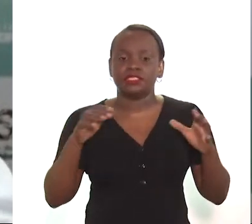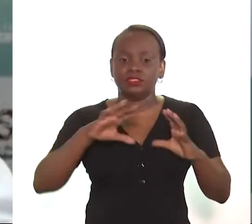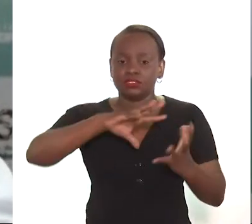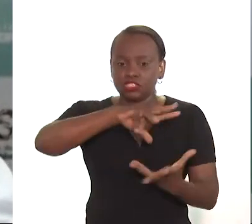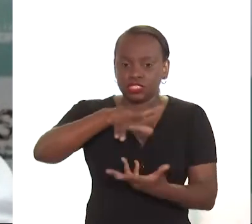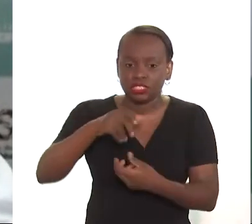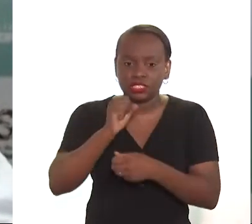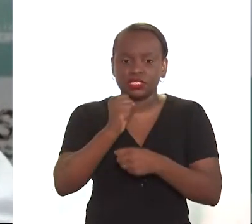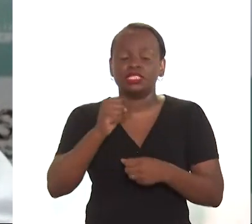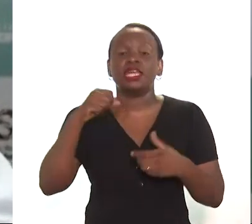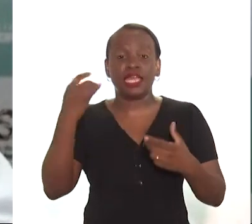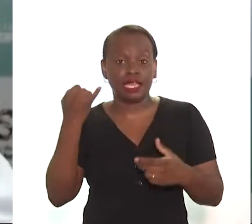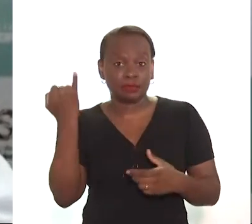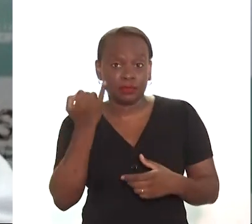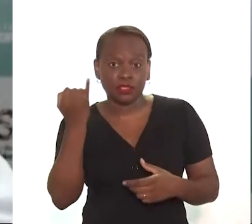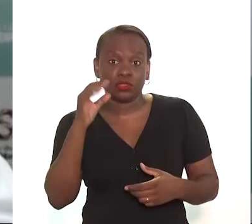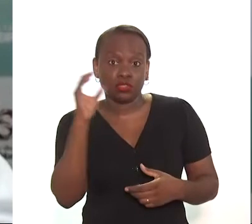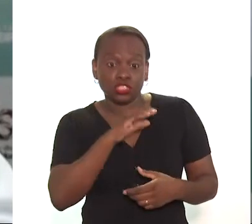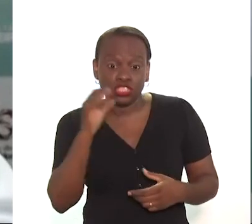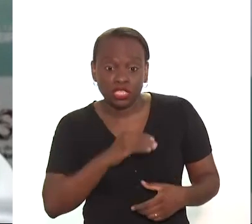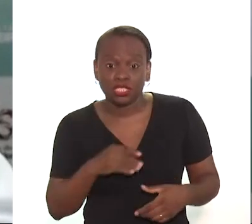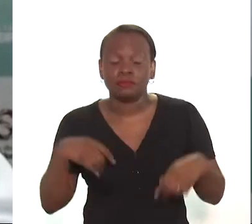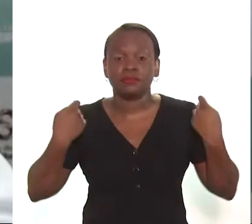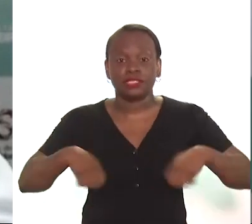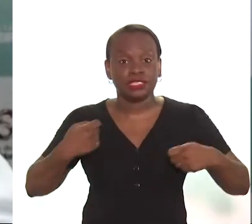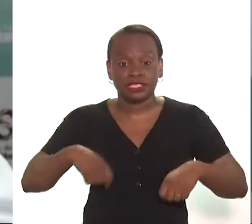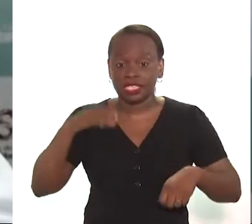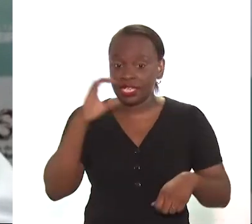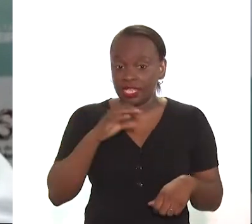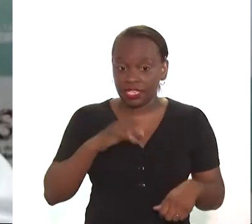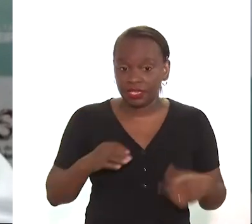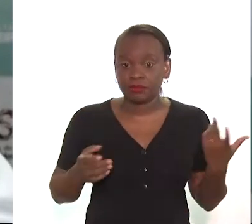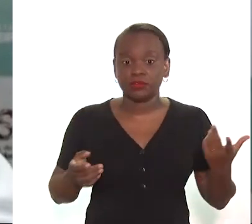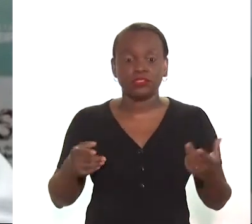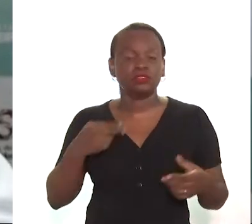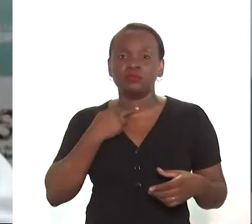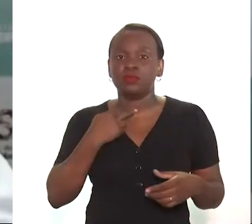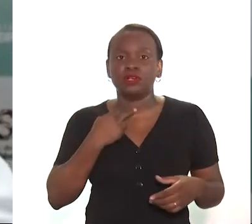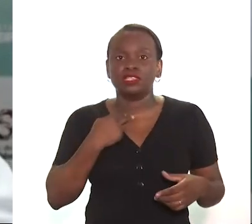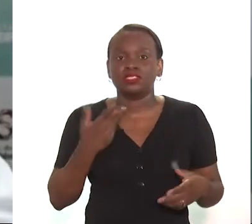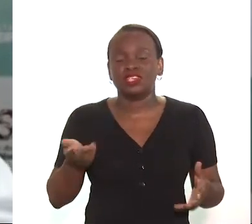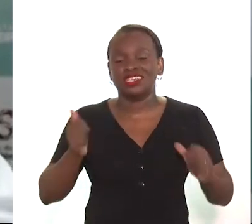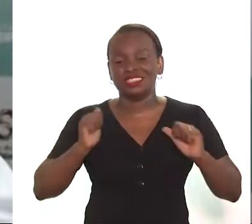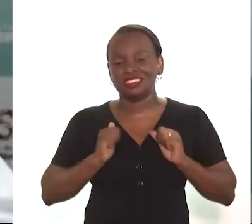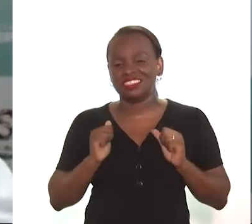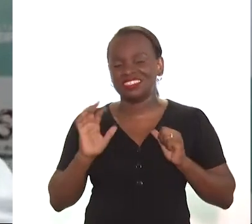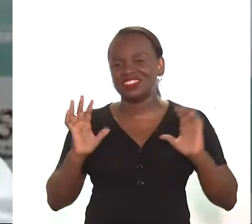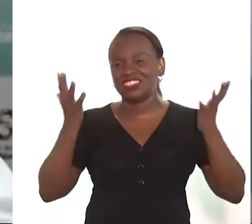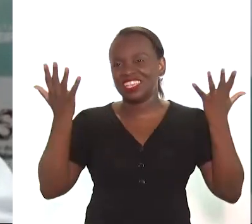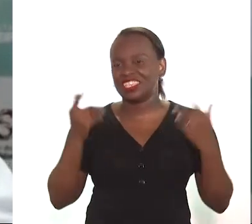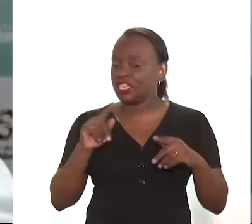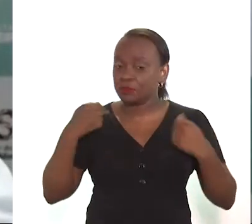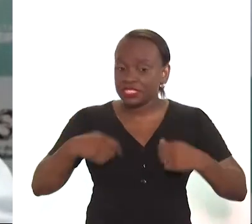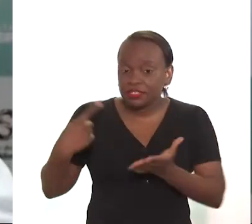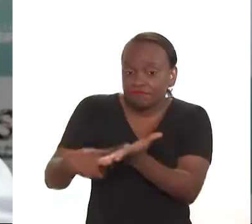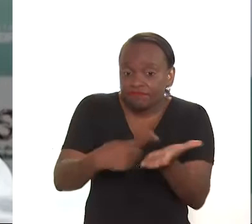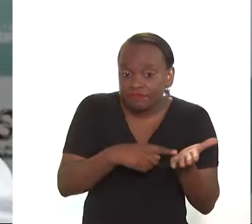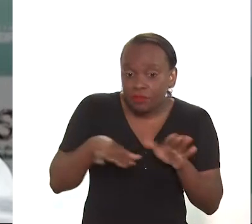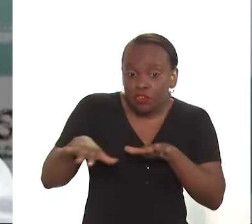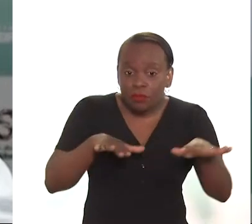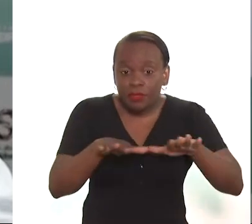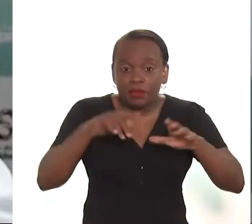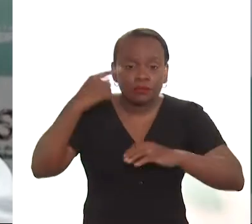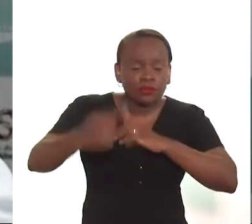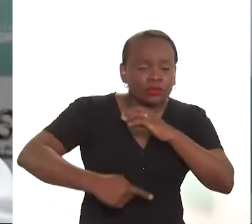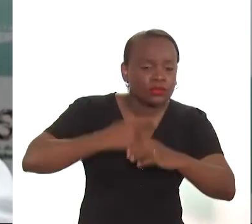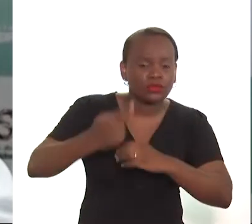é urgente, ela é imperiosa, nós não podemos simplesmente nos contentar com um evento, nós temos que fazer